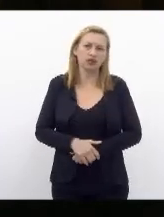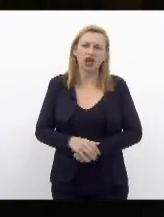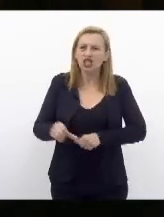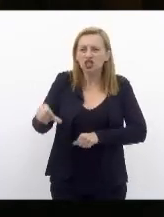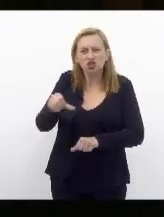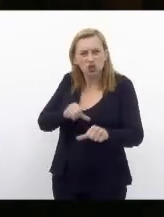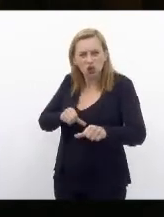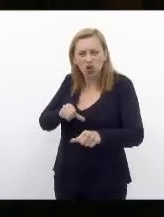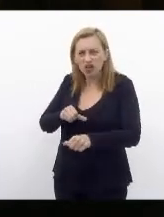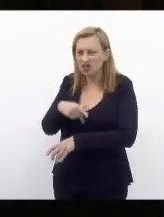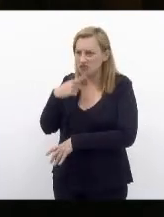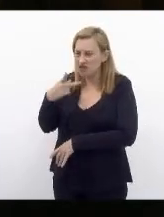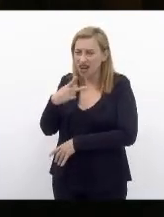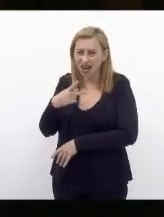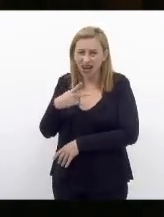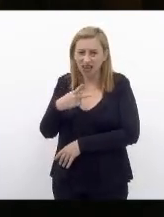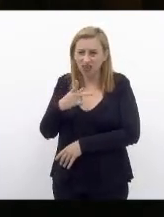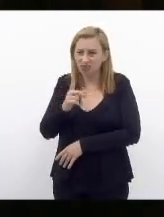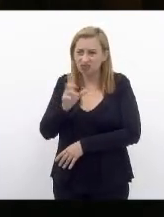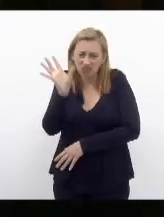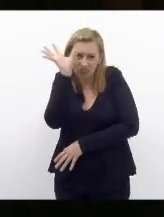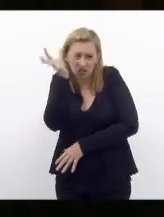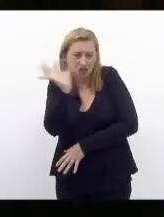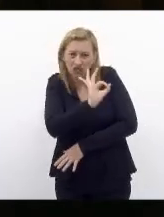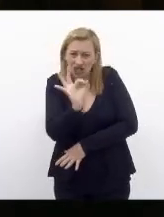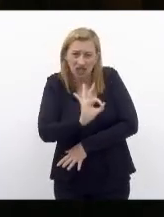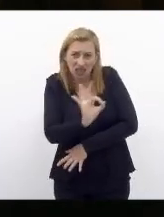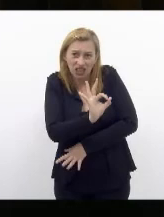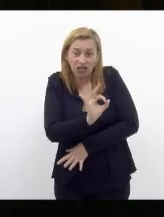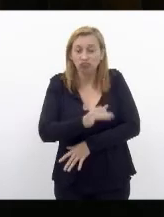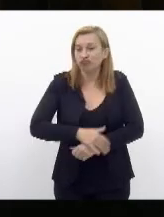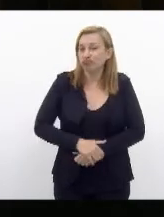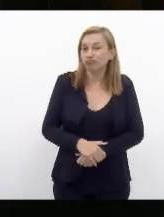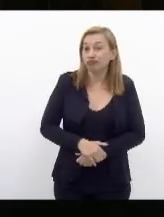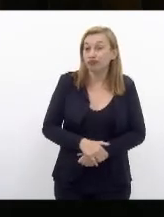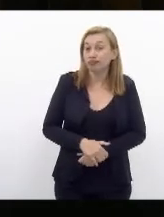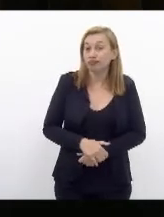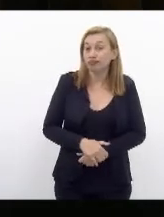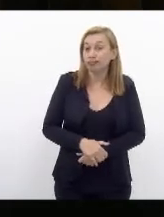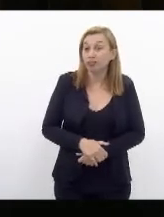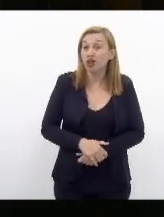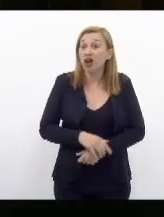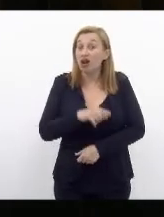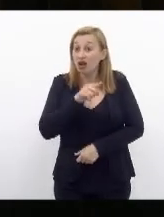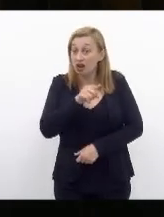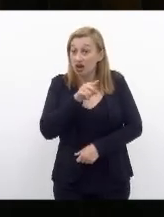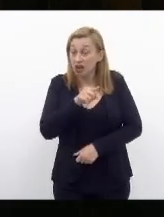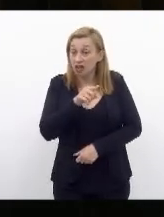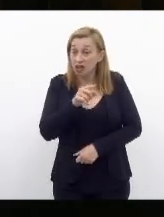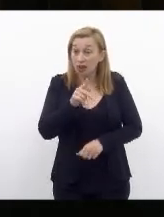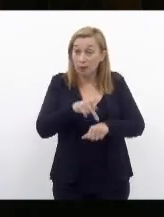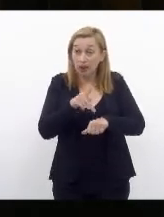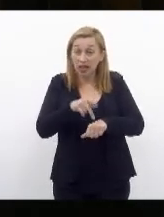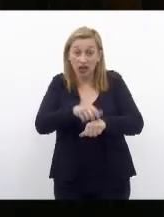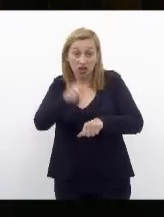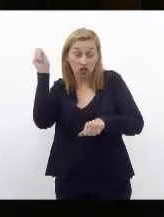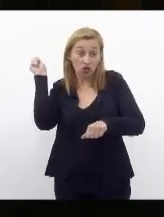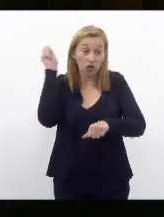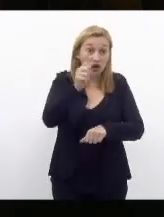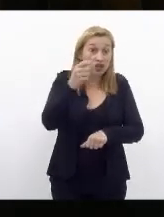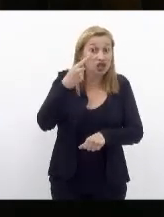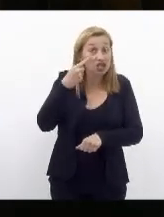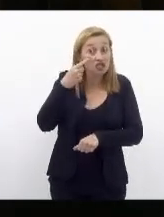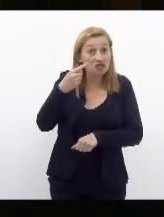troca de farpas não leva a lugar nenhum. Haja vista que aquele que taca uma pedra tem que olhar para o